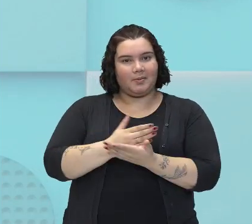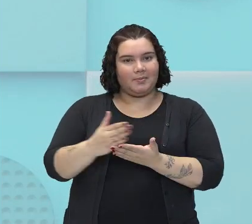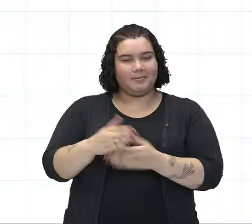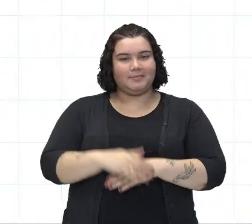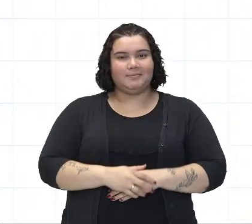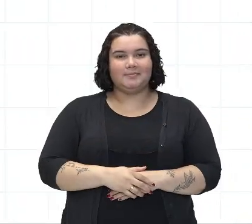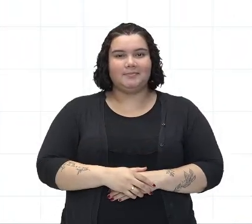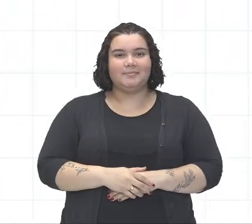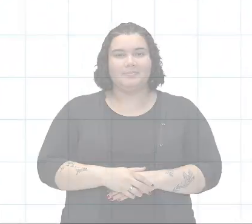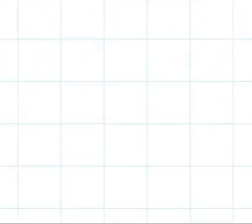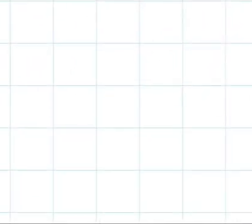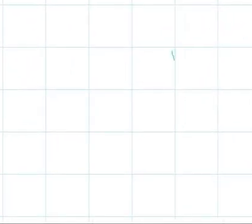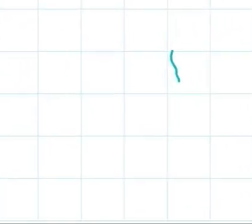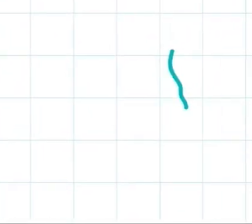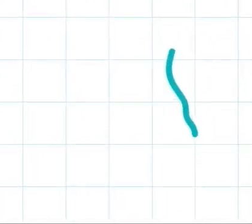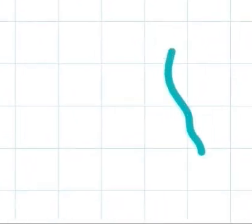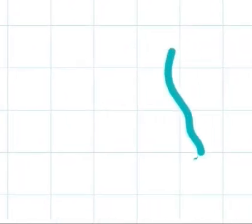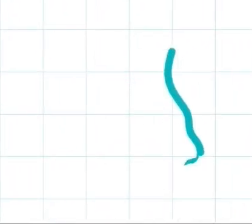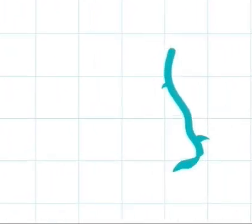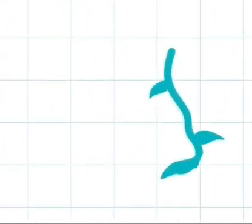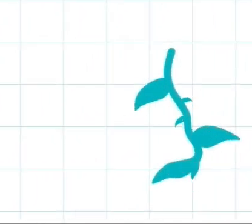aula.